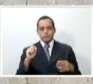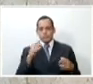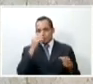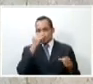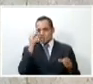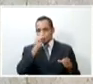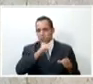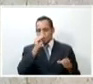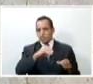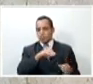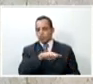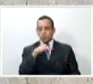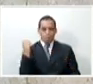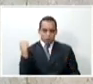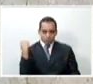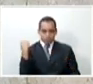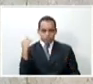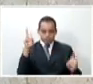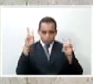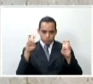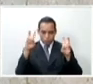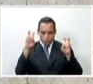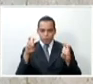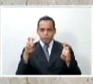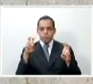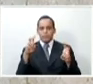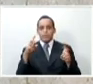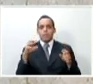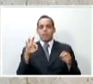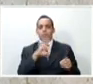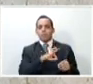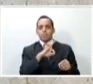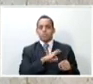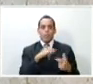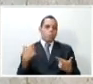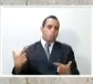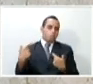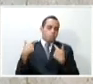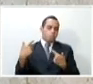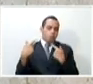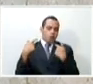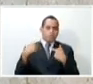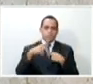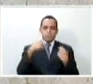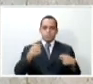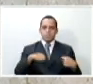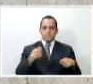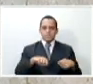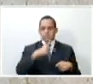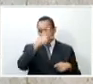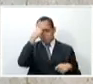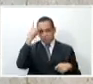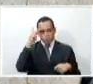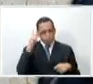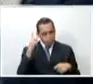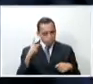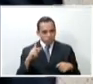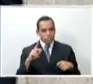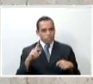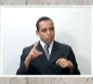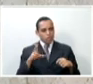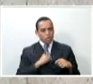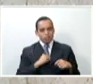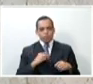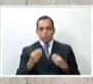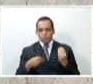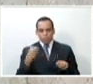da morte, é o tema do artigo. Assassinato de policial em serviço deveria causar comoção muito maior do que o aumento de tarifas de